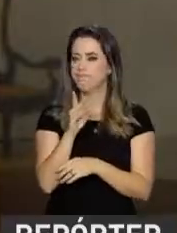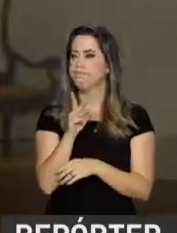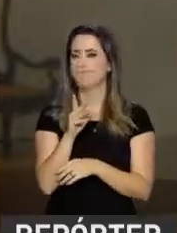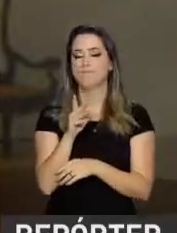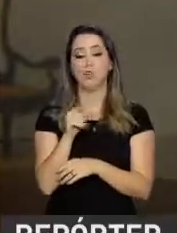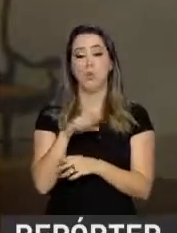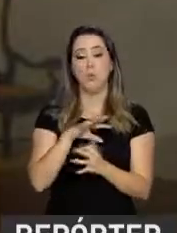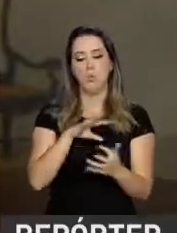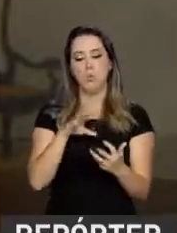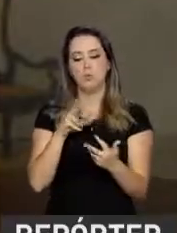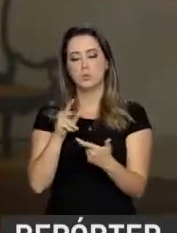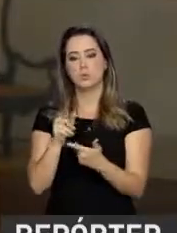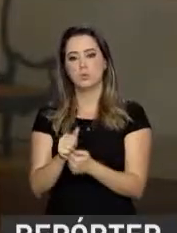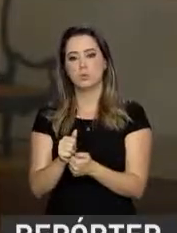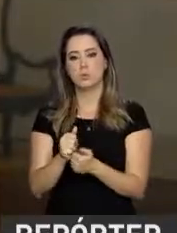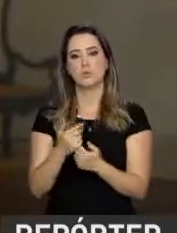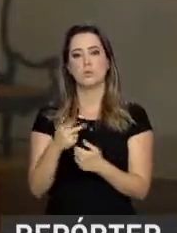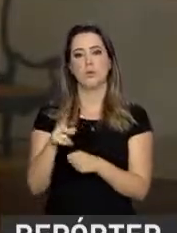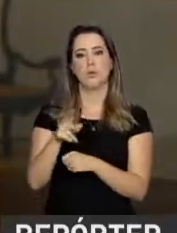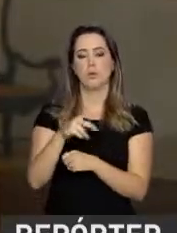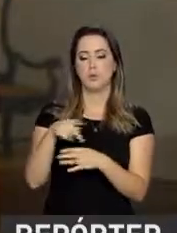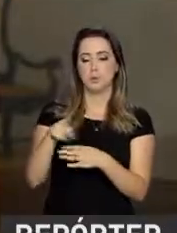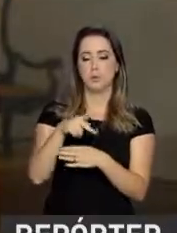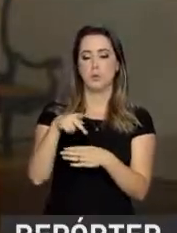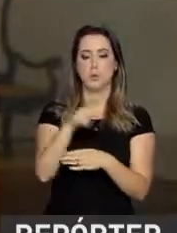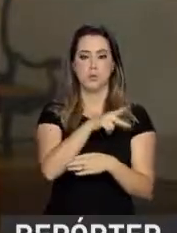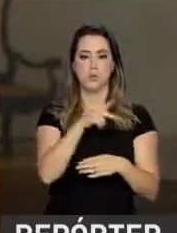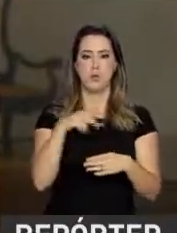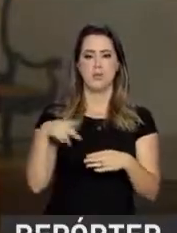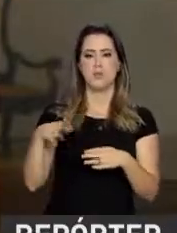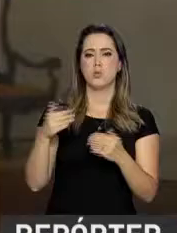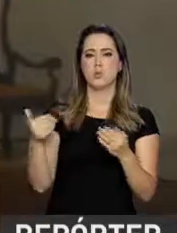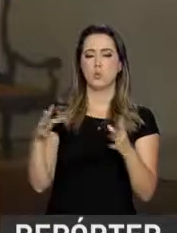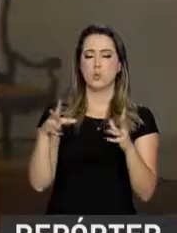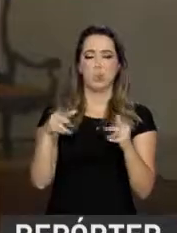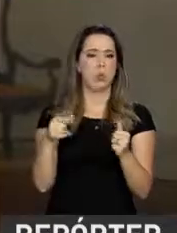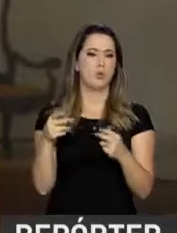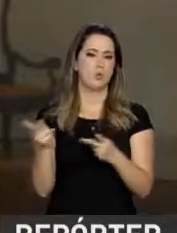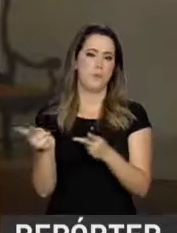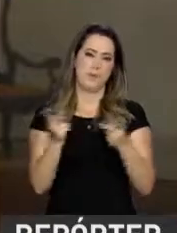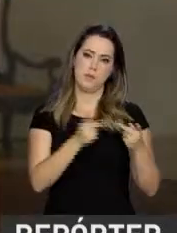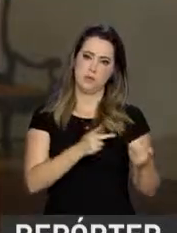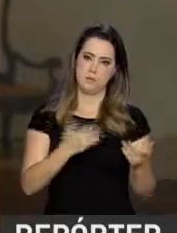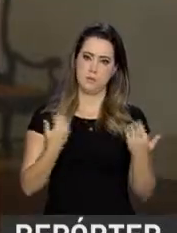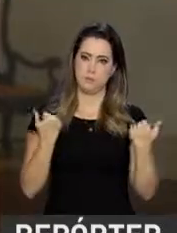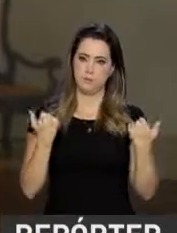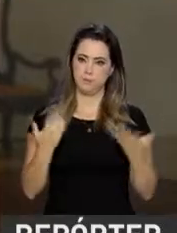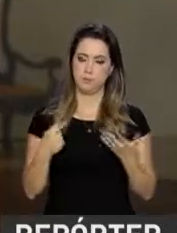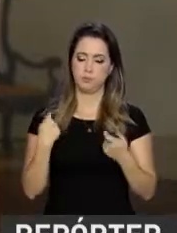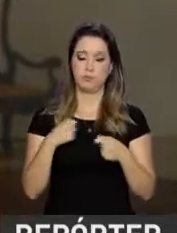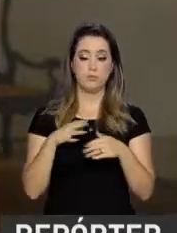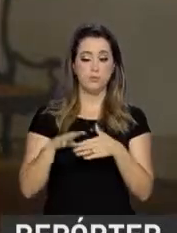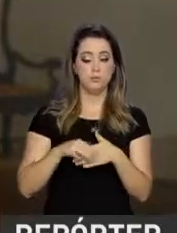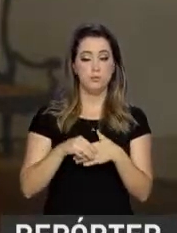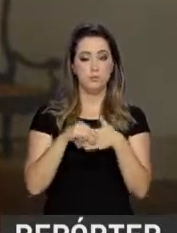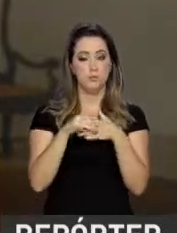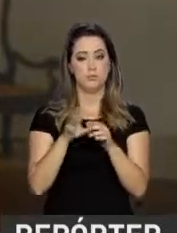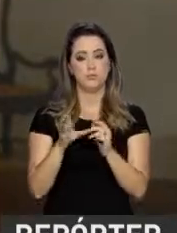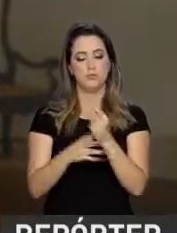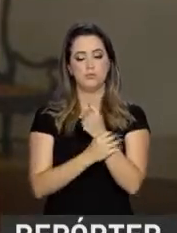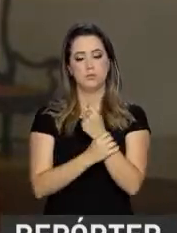crimes que passam de uma fronteira para outra. Então é preciso nos coordenarmos mais internamente, os nossos órgãos